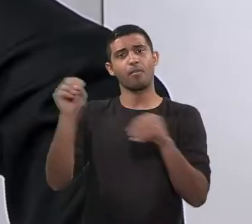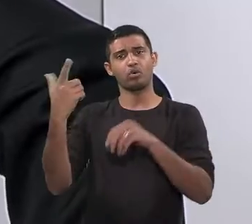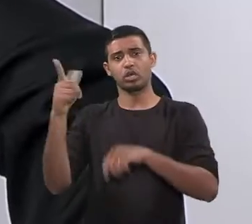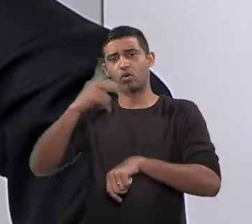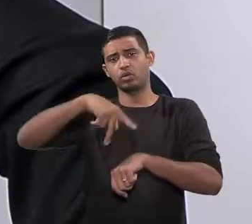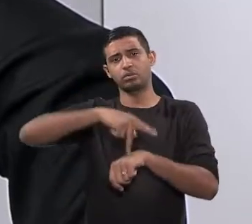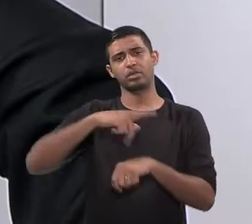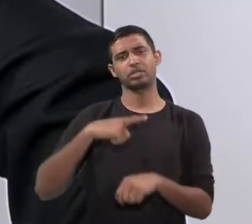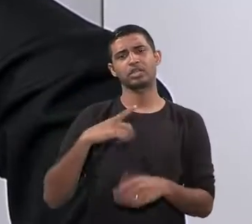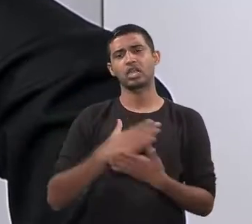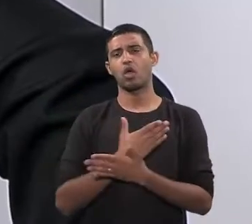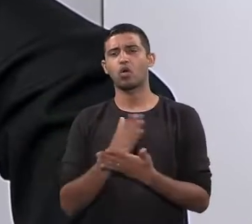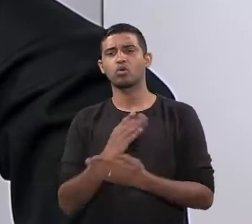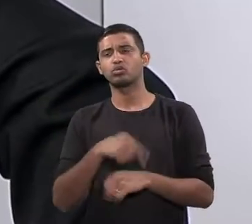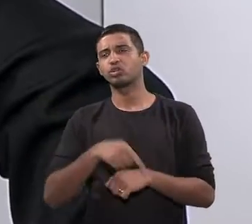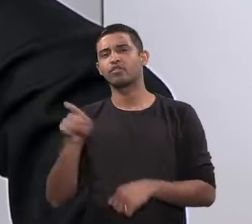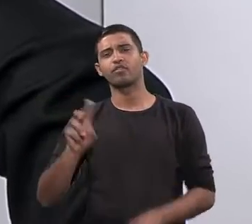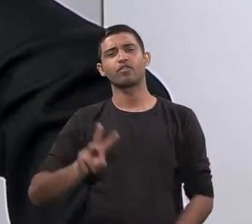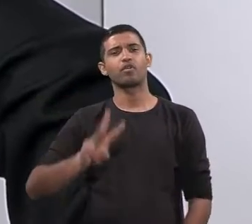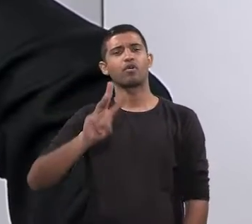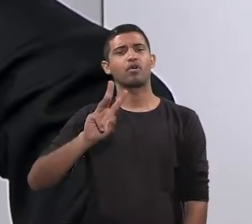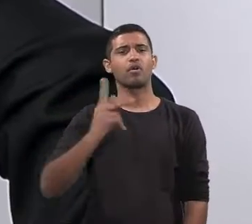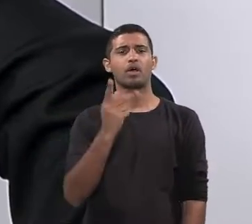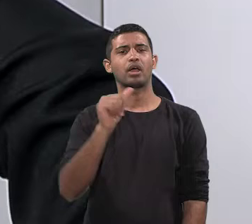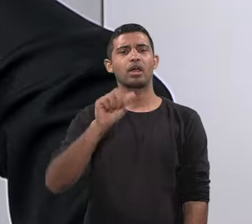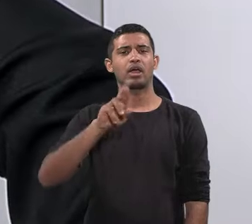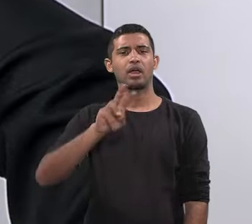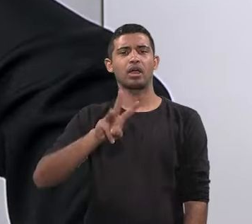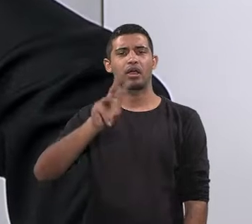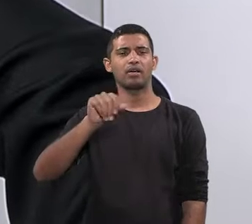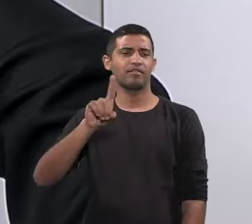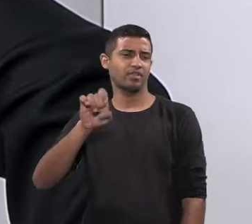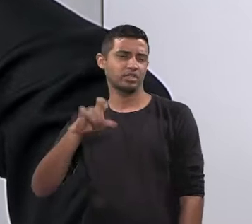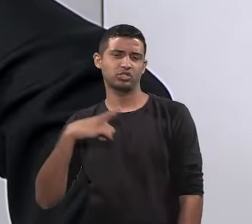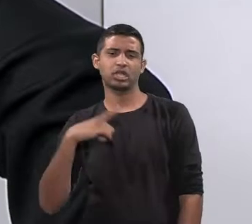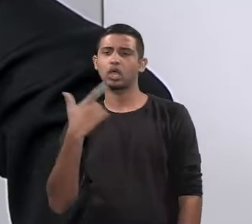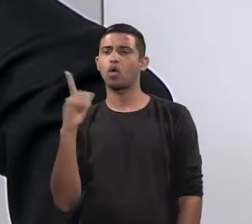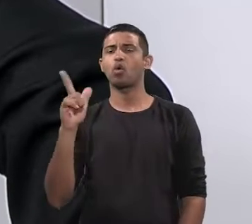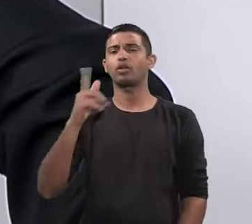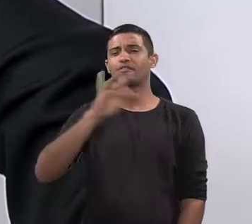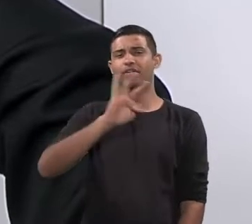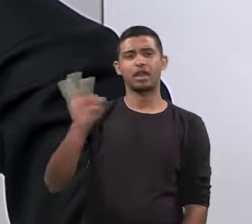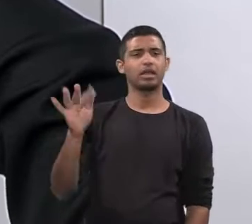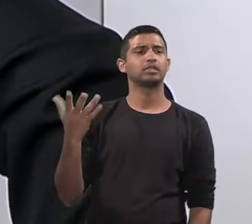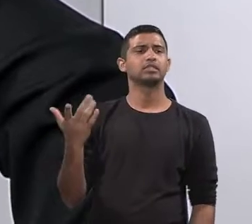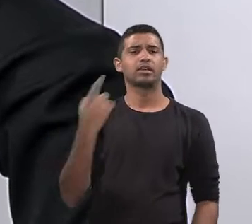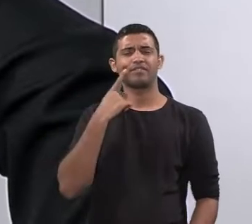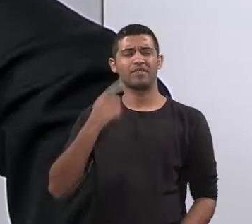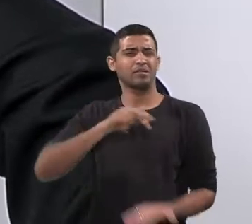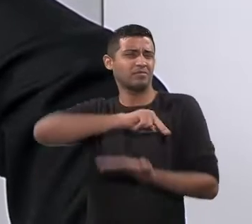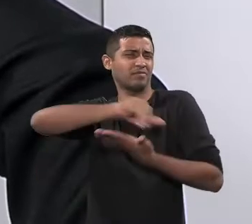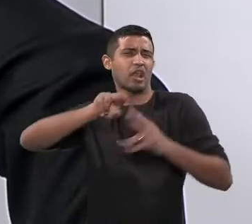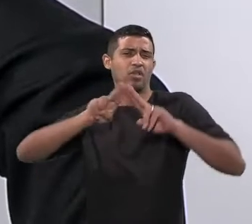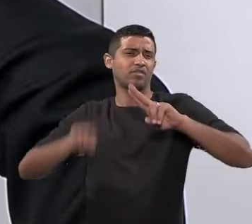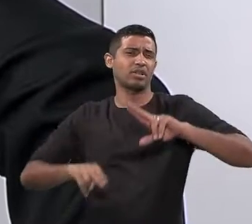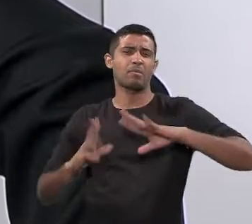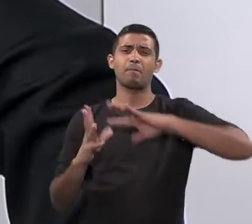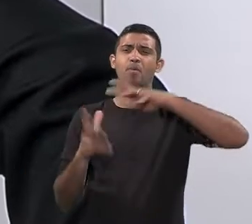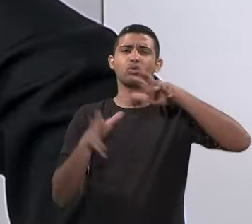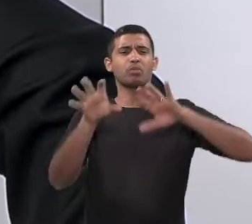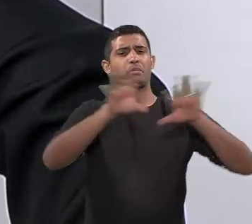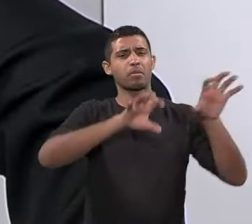Nós temos alunos que foram para Harvard, para a Polytechnique na França, para Helsinki, para várias universidades no mundo